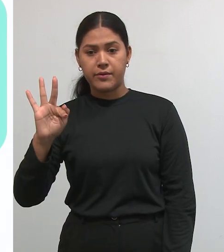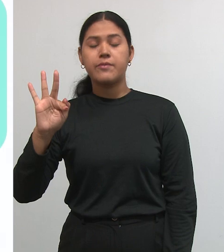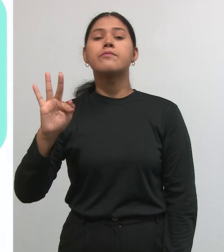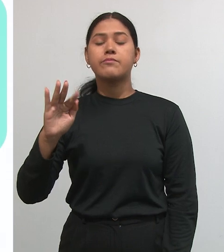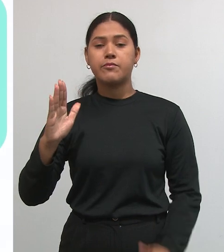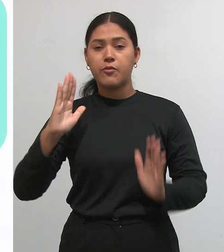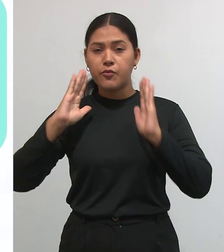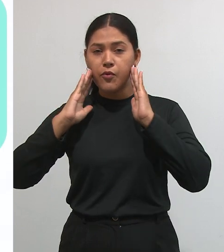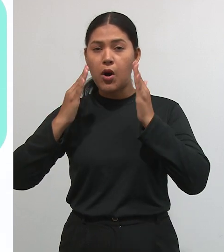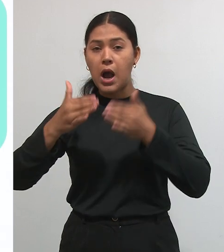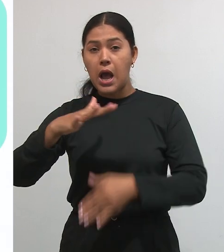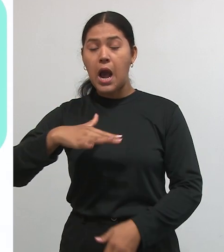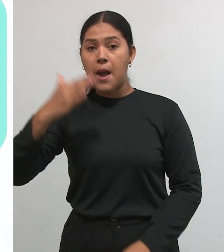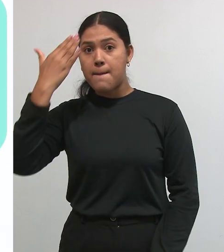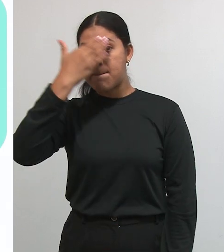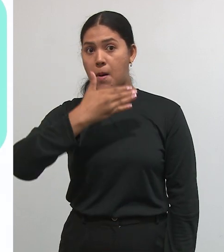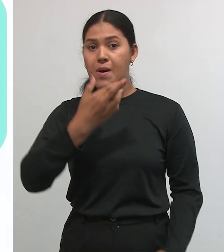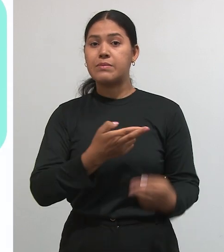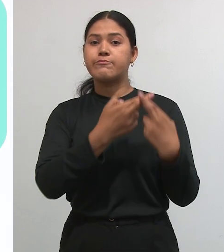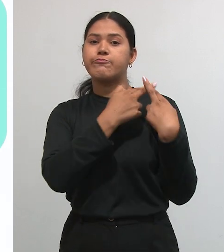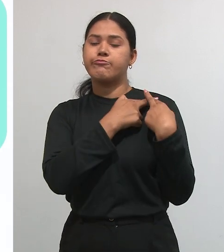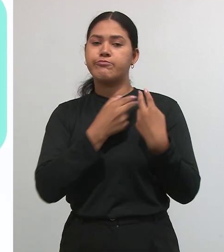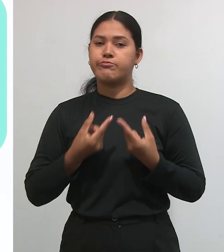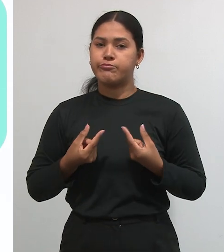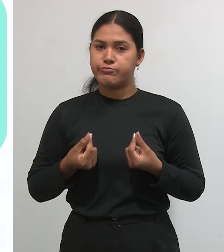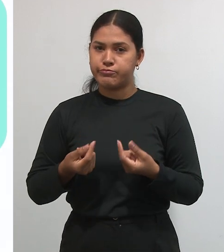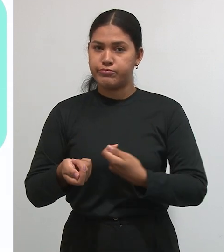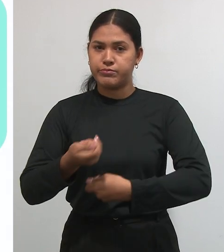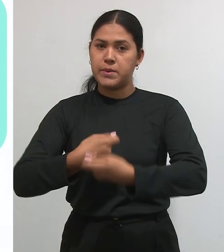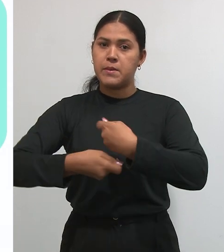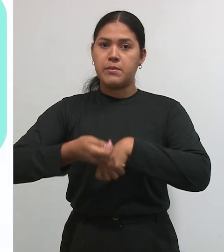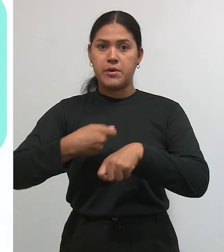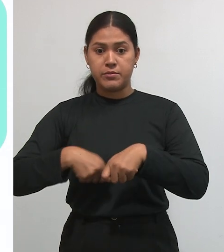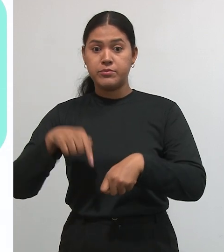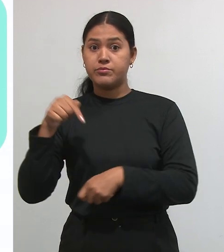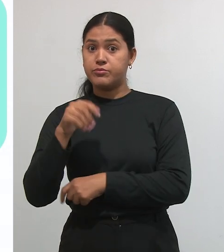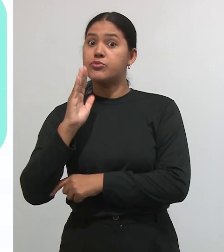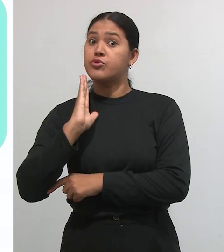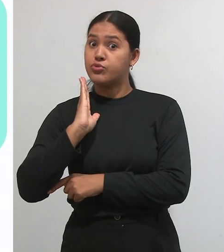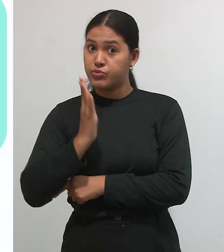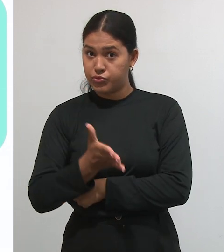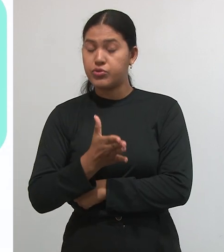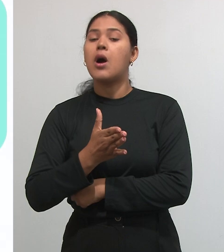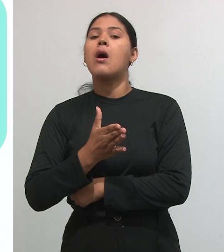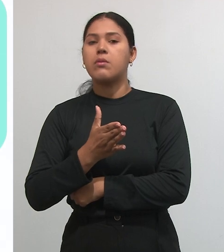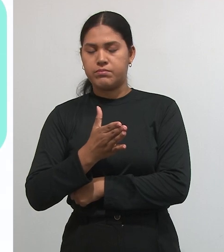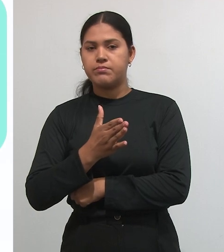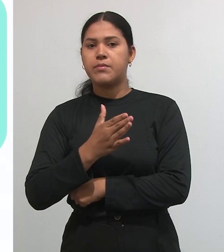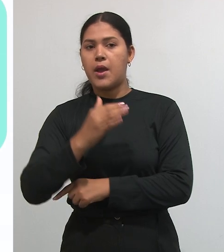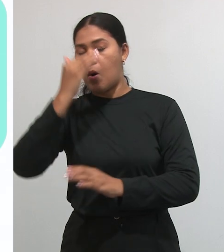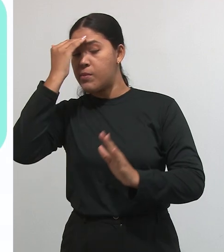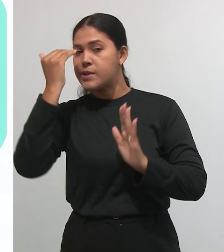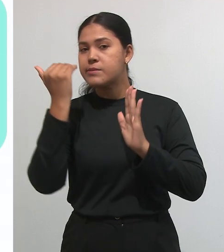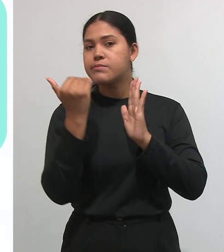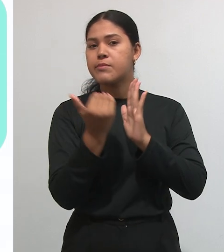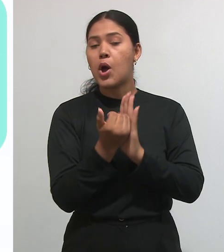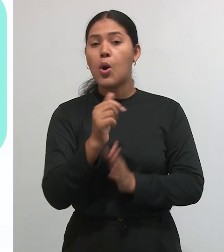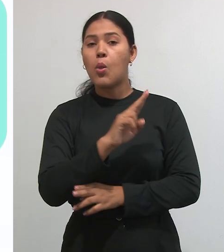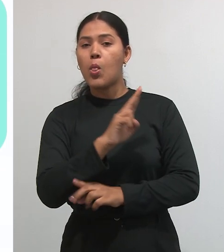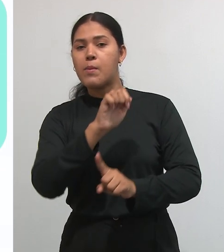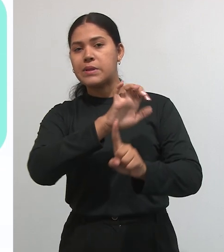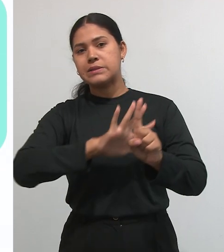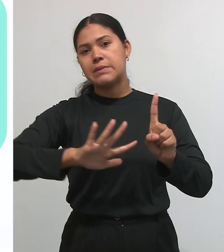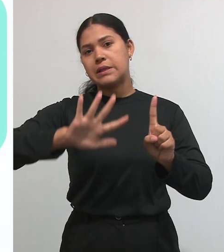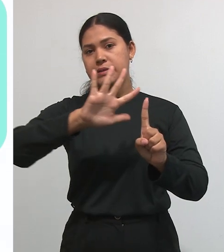fiscal e de outras providências, tá? Então, é essa aqui que veio para verificar, né, a contabilidade, a